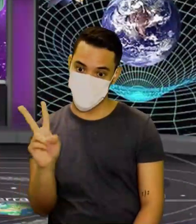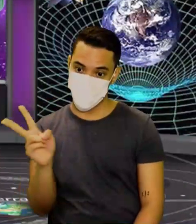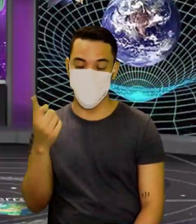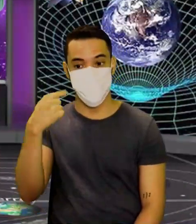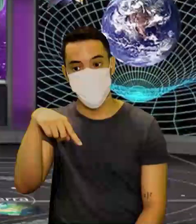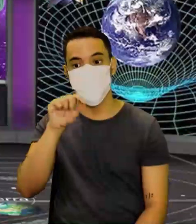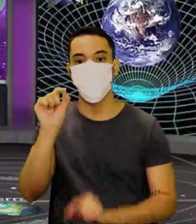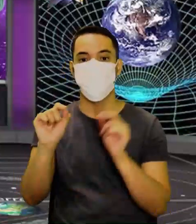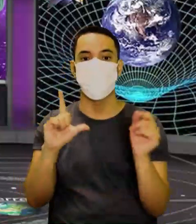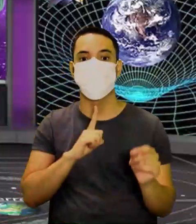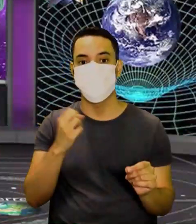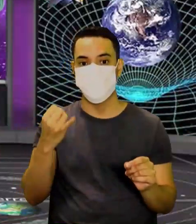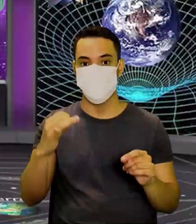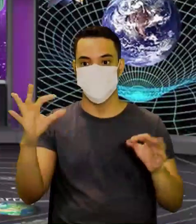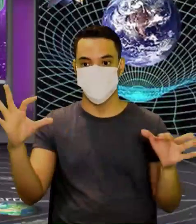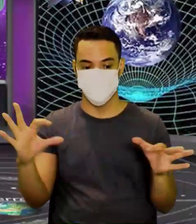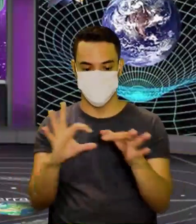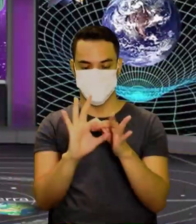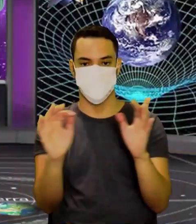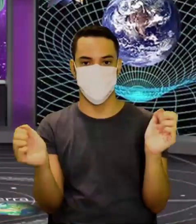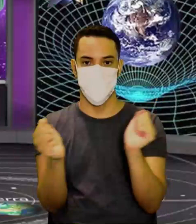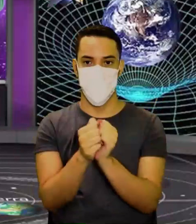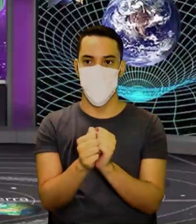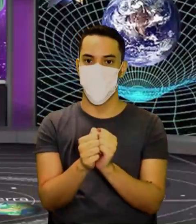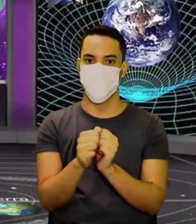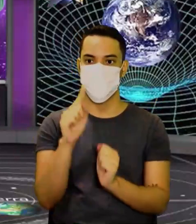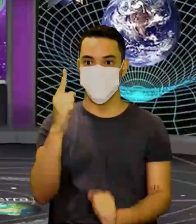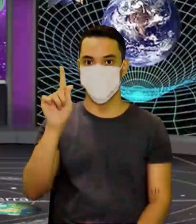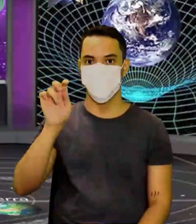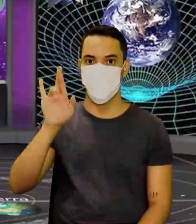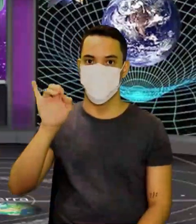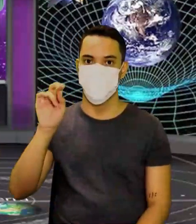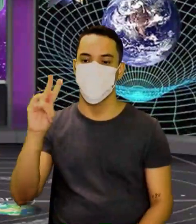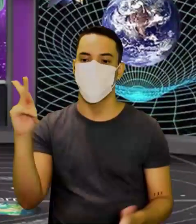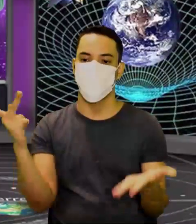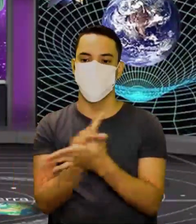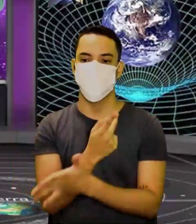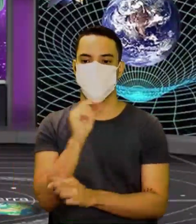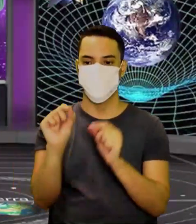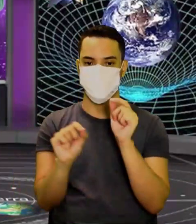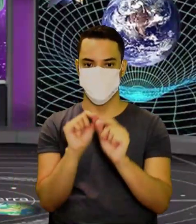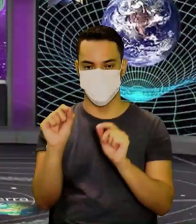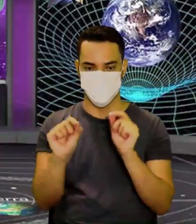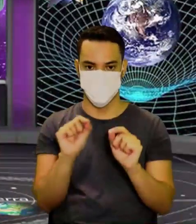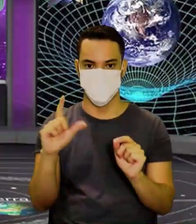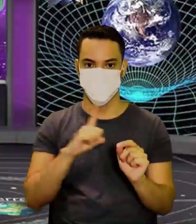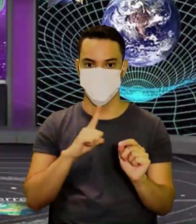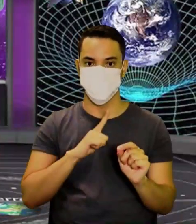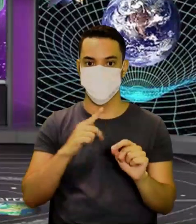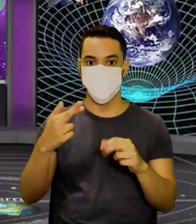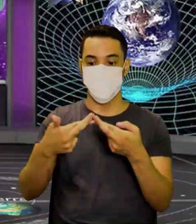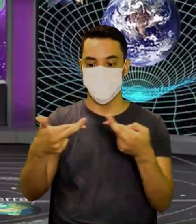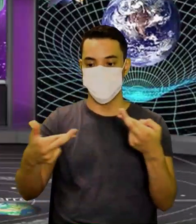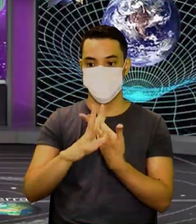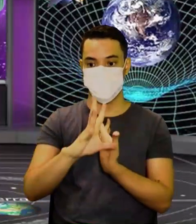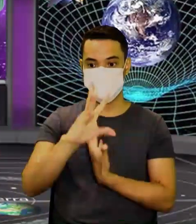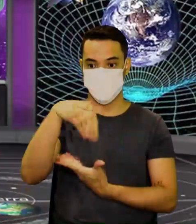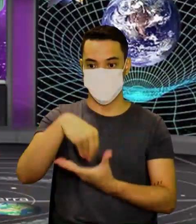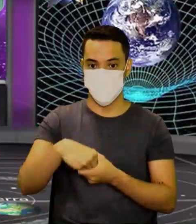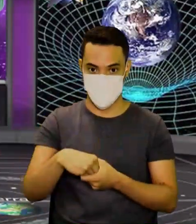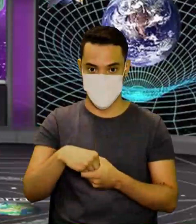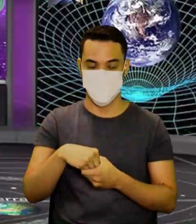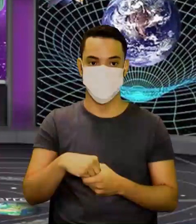o que? Se ela fosse ligada a um certo tipo de gerador, o que ia acontecer? A resistência interna desse gerador,